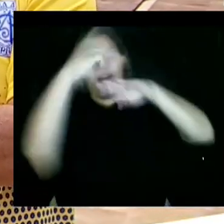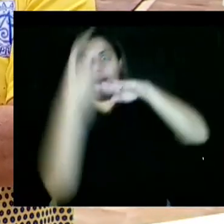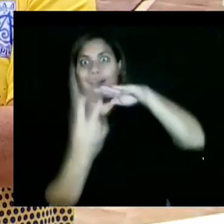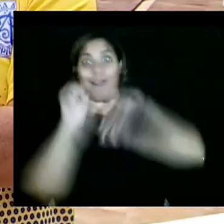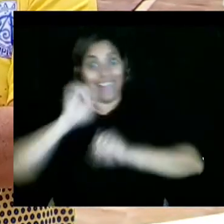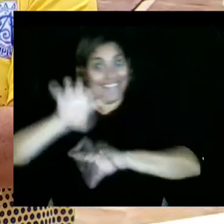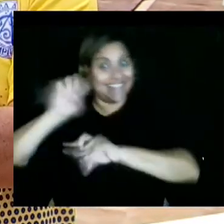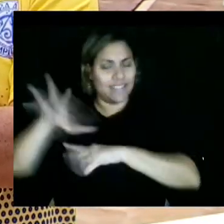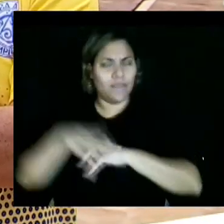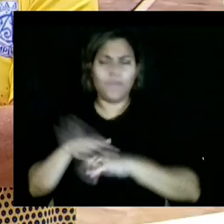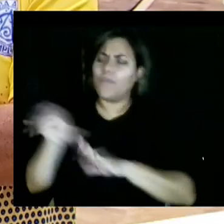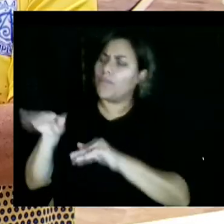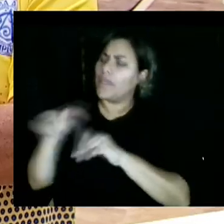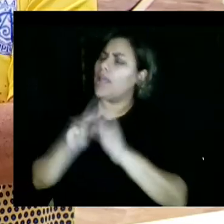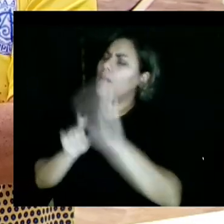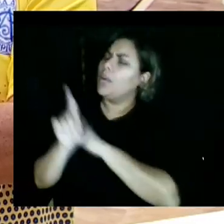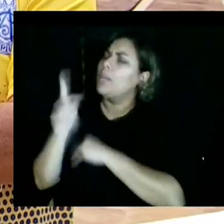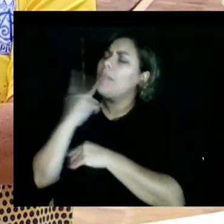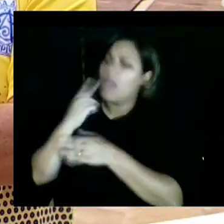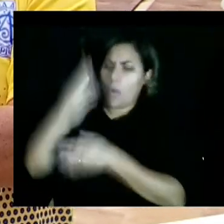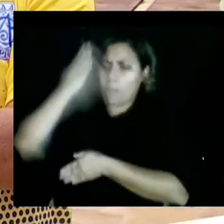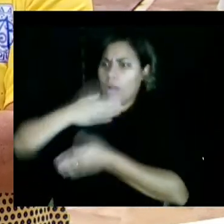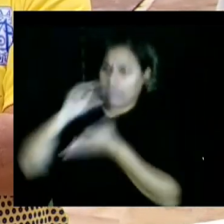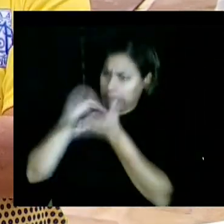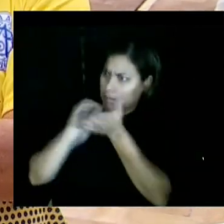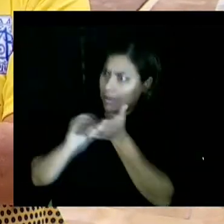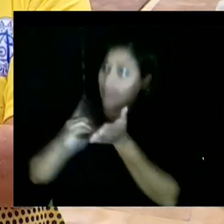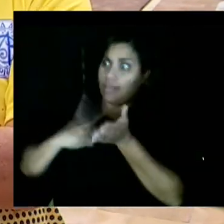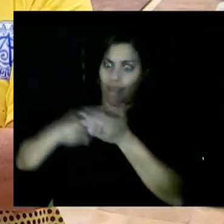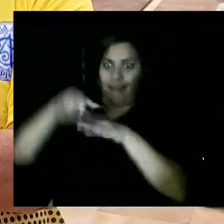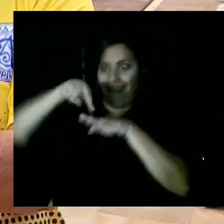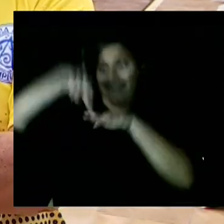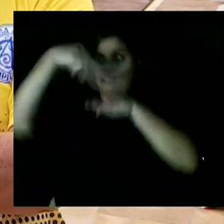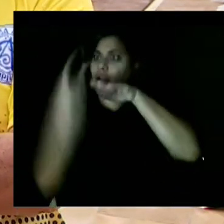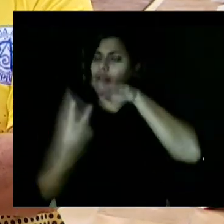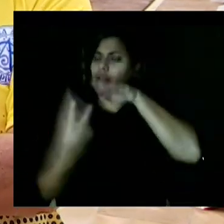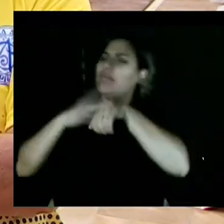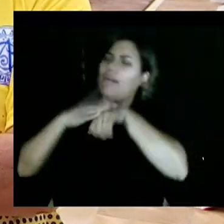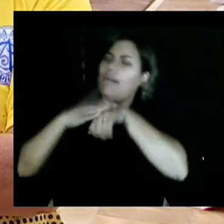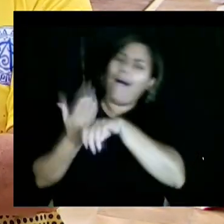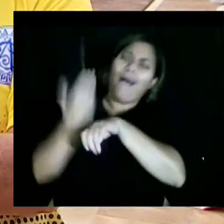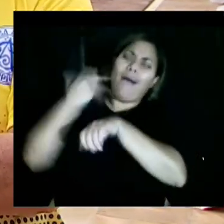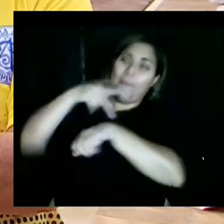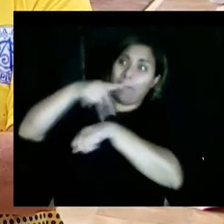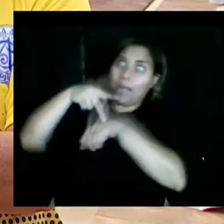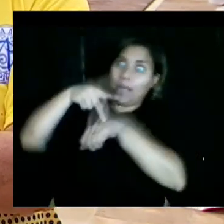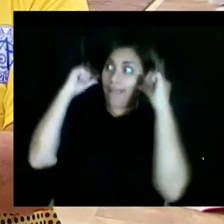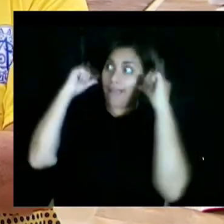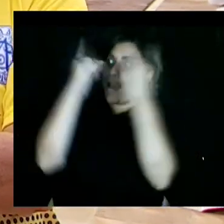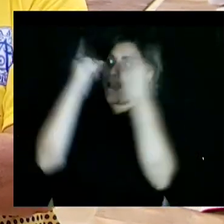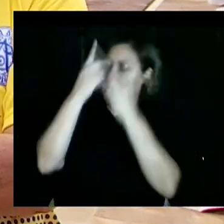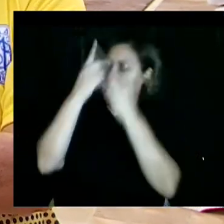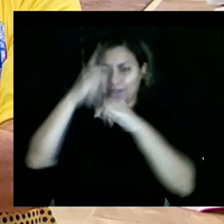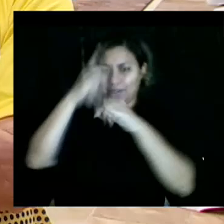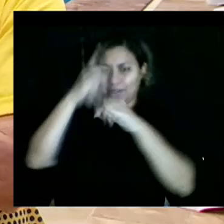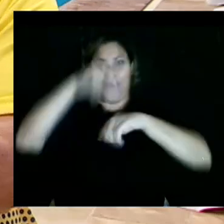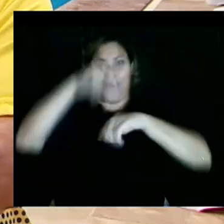primeiros registros dos saltos ornamentais foram feitos na Grécia Antiga, o pessoal pulava das rochas, é mais ou menos por